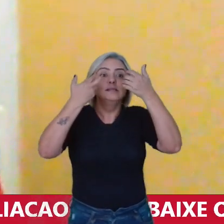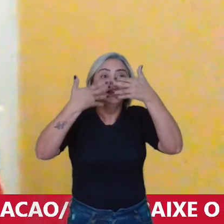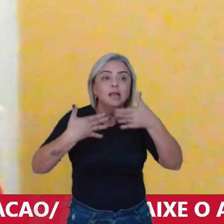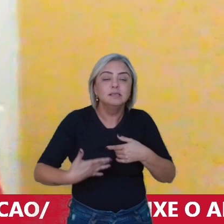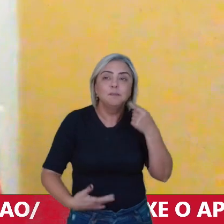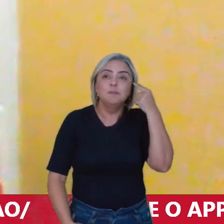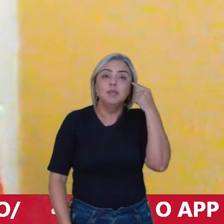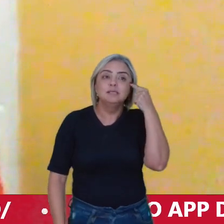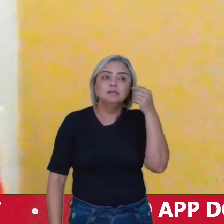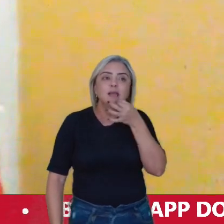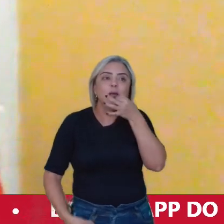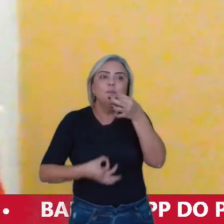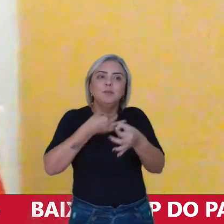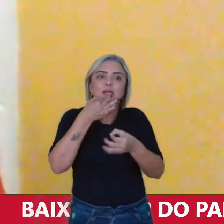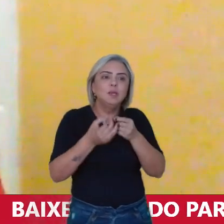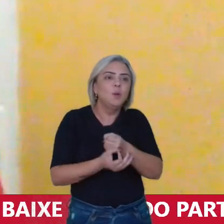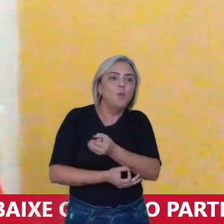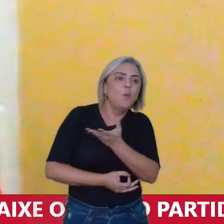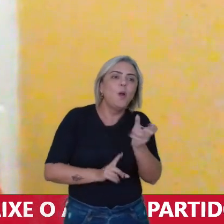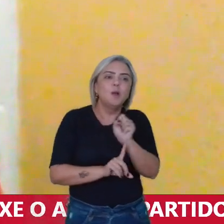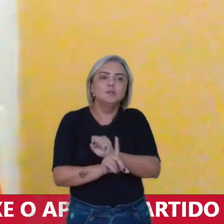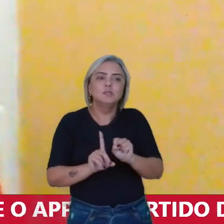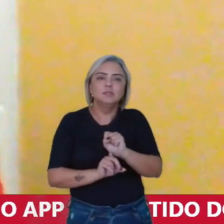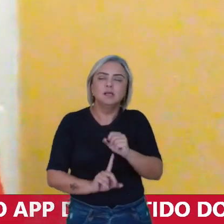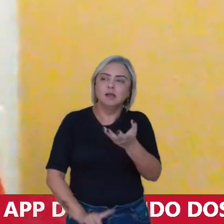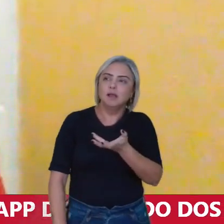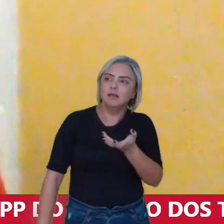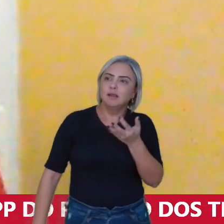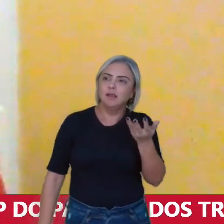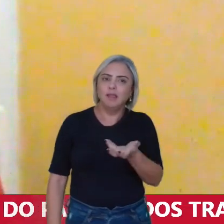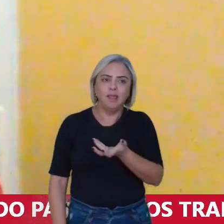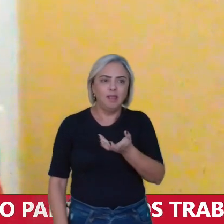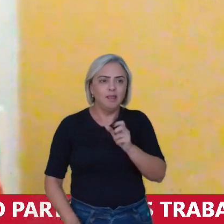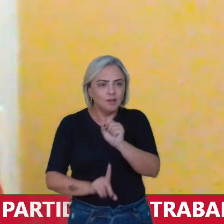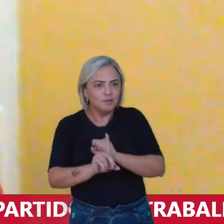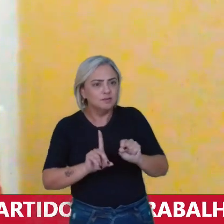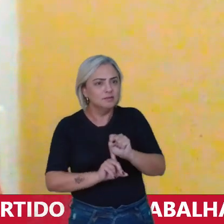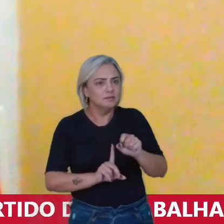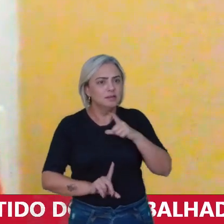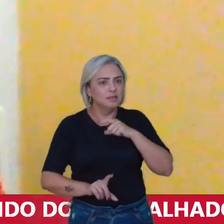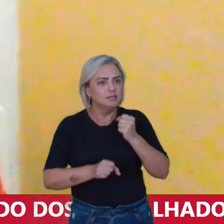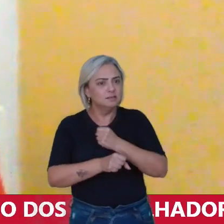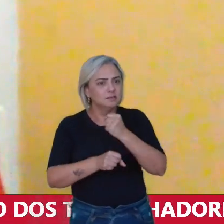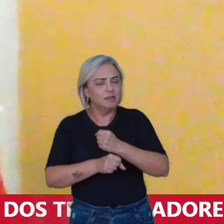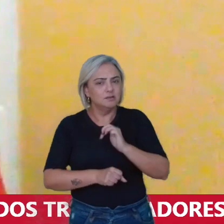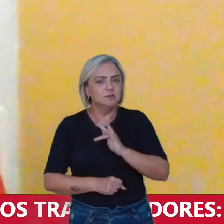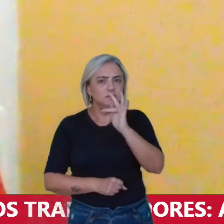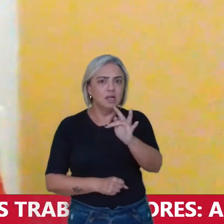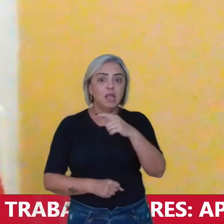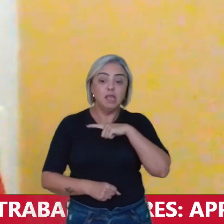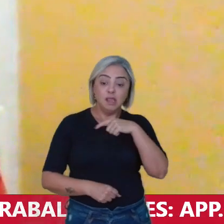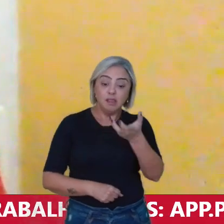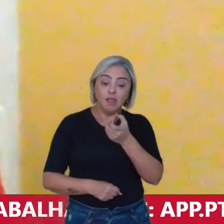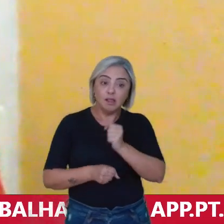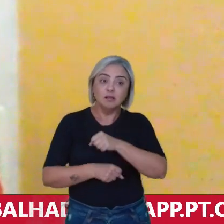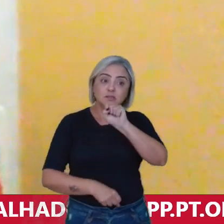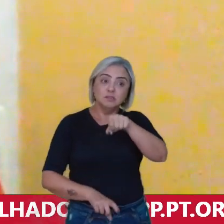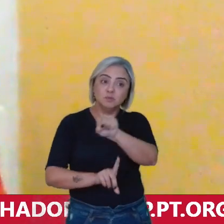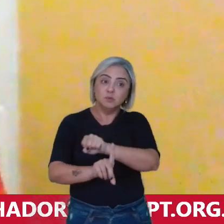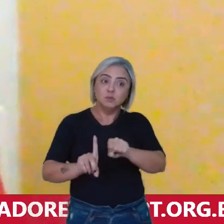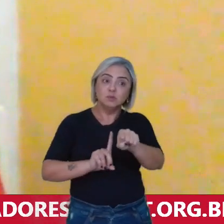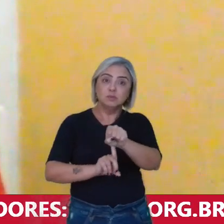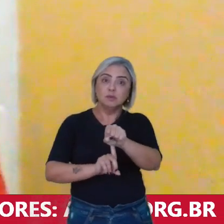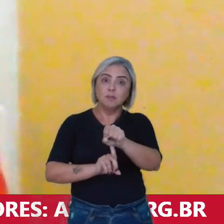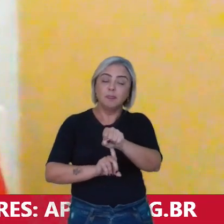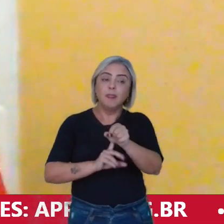gente pensa sobre isso, qual é a sociedade que a gente pensa, qual é a sociedade que a gente quer construir, e que a gente quer construir, sim, uma